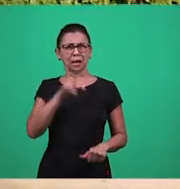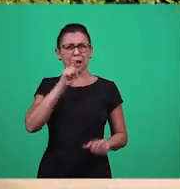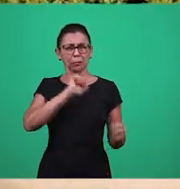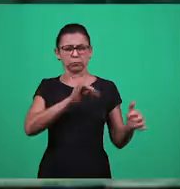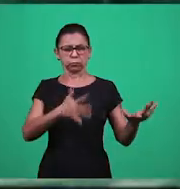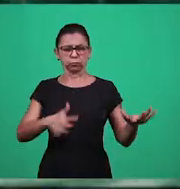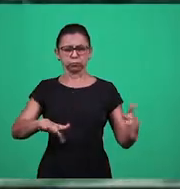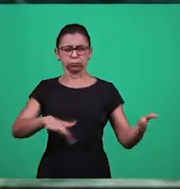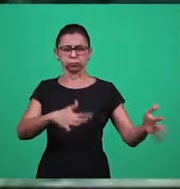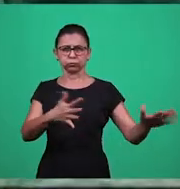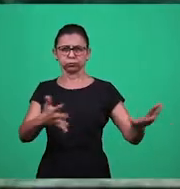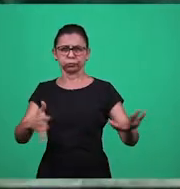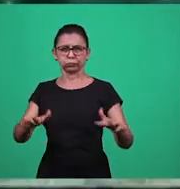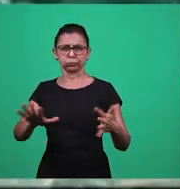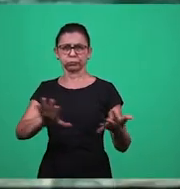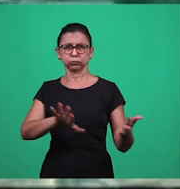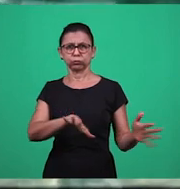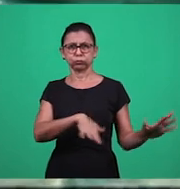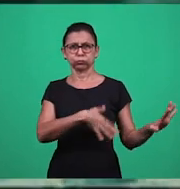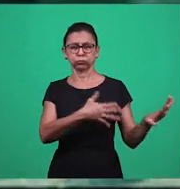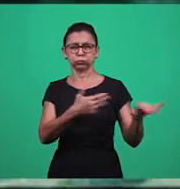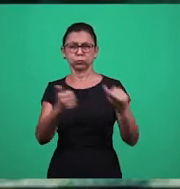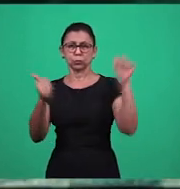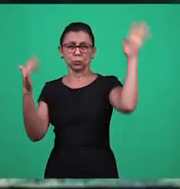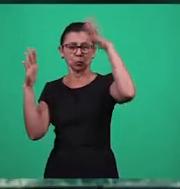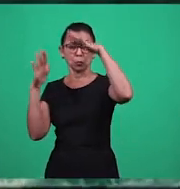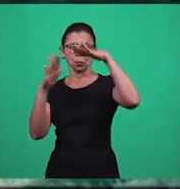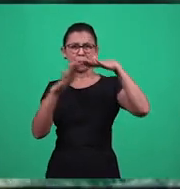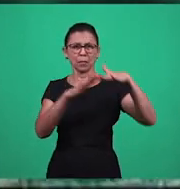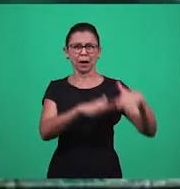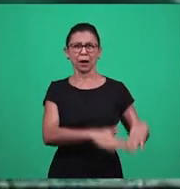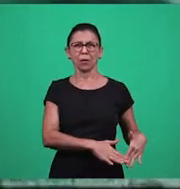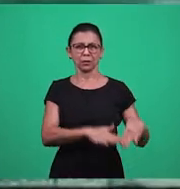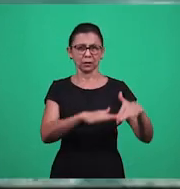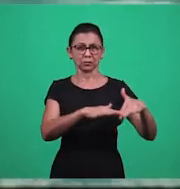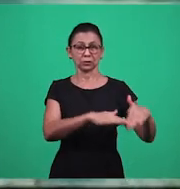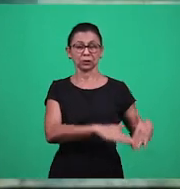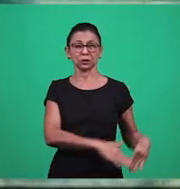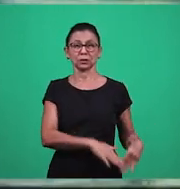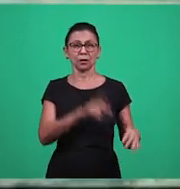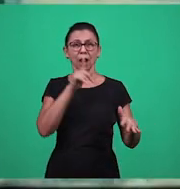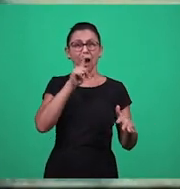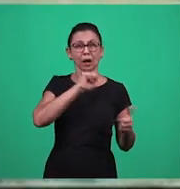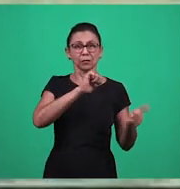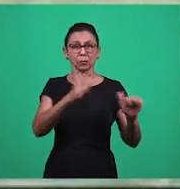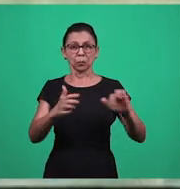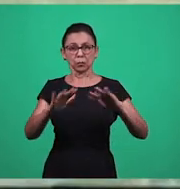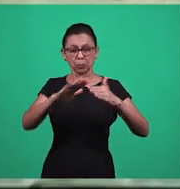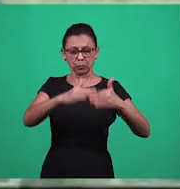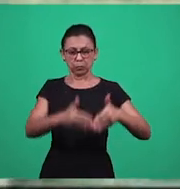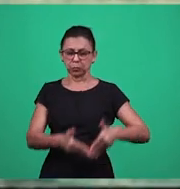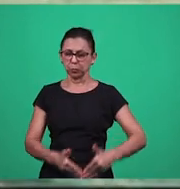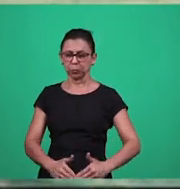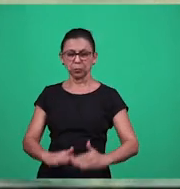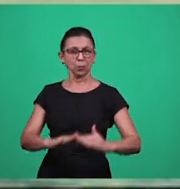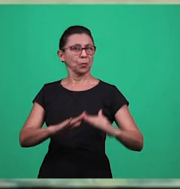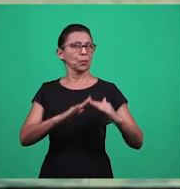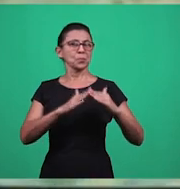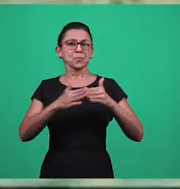encapelado o mar, a ira dos homens, o gênio do mal, as águas não podem